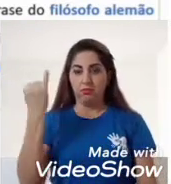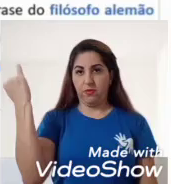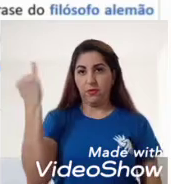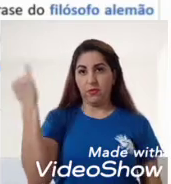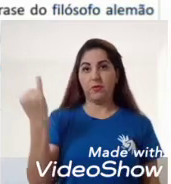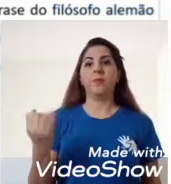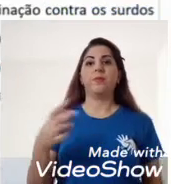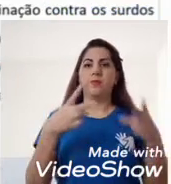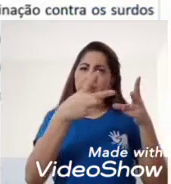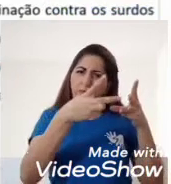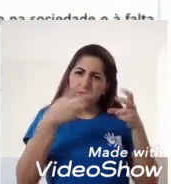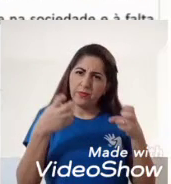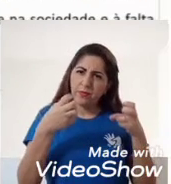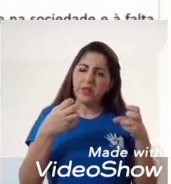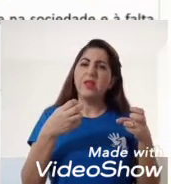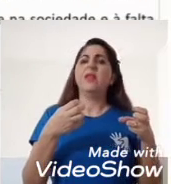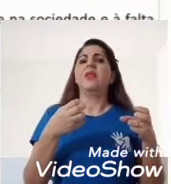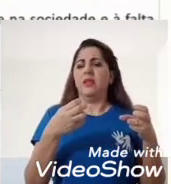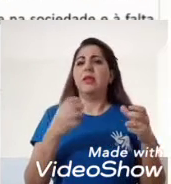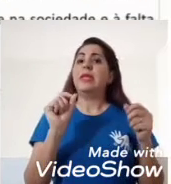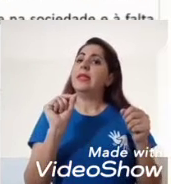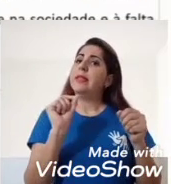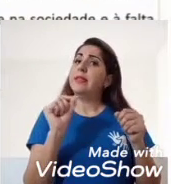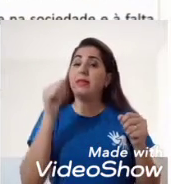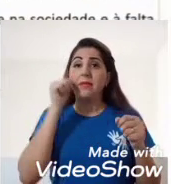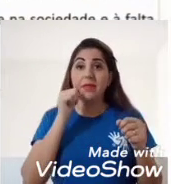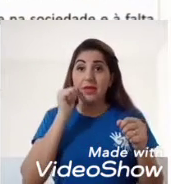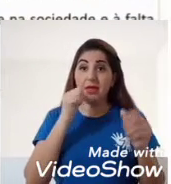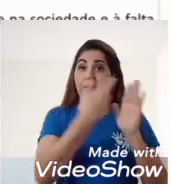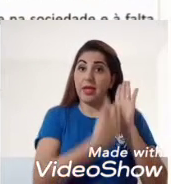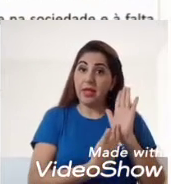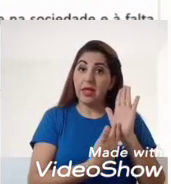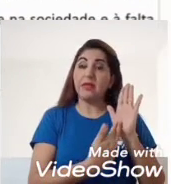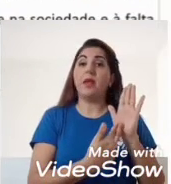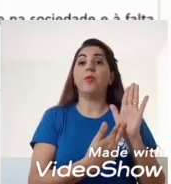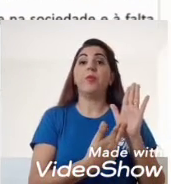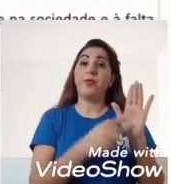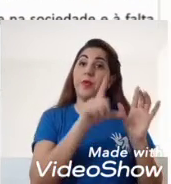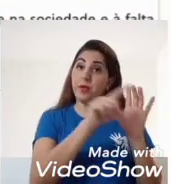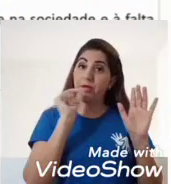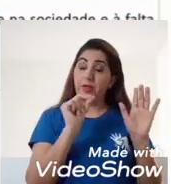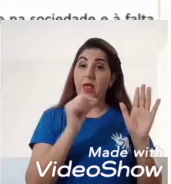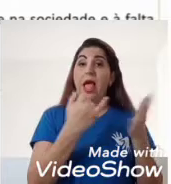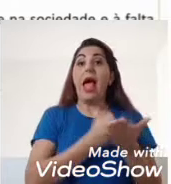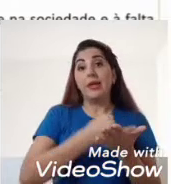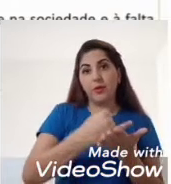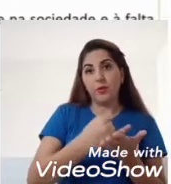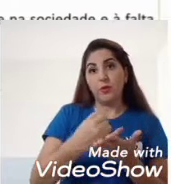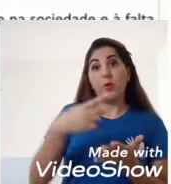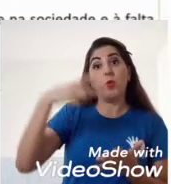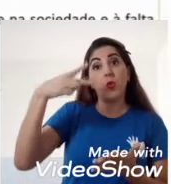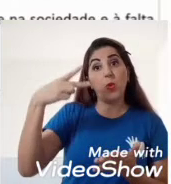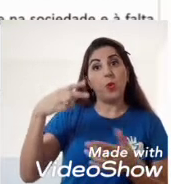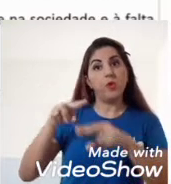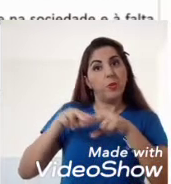observar? Se ela fez a opção, olha aqui na introdução, ela fez a introdução por duas causas, olha